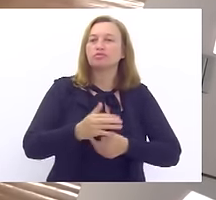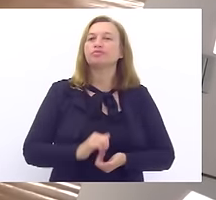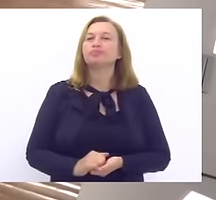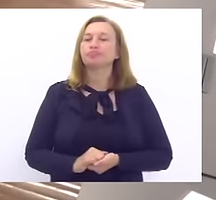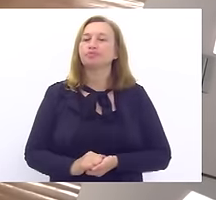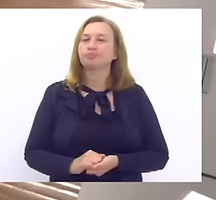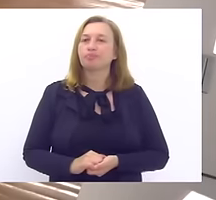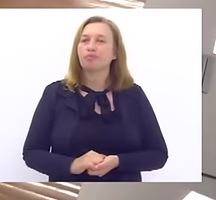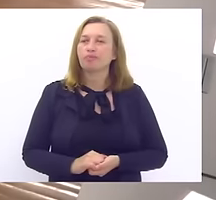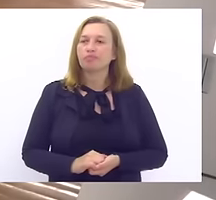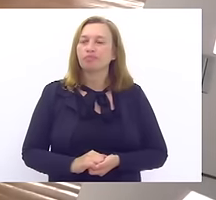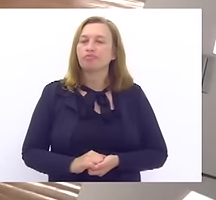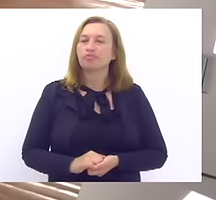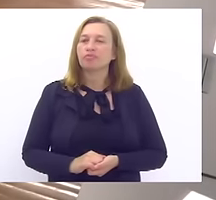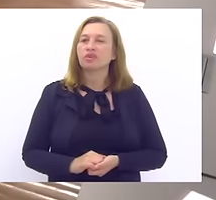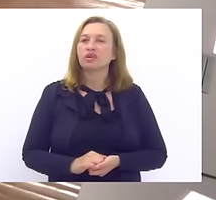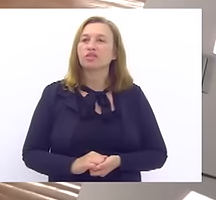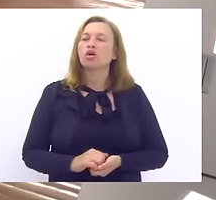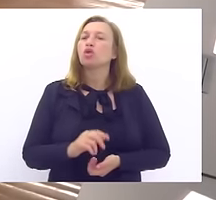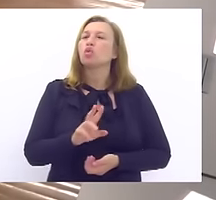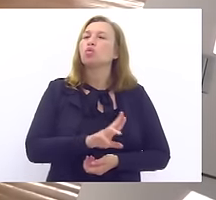Qual o nome do namorado